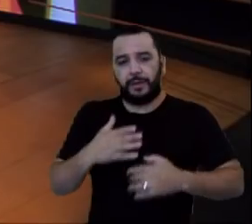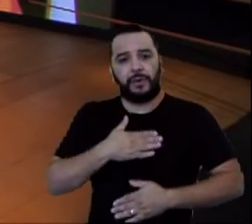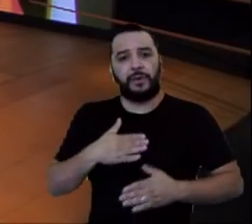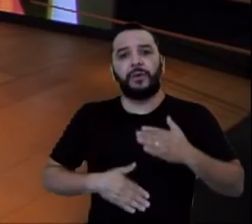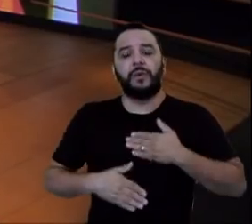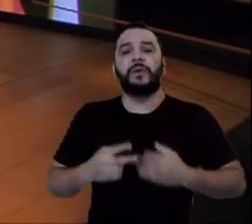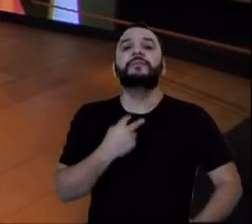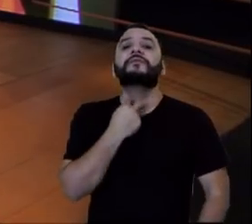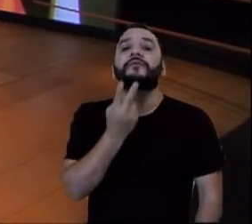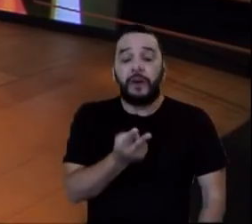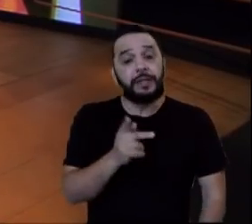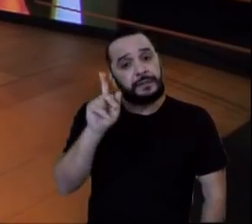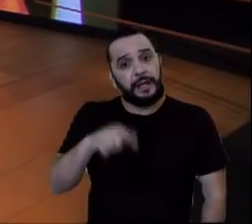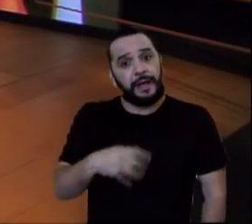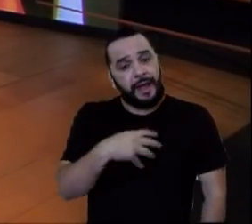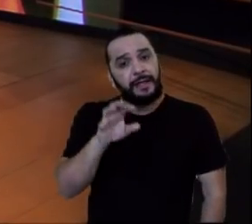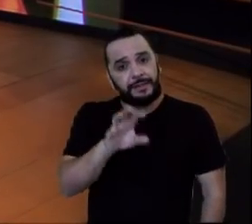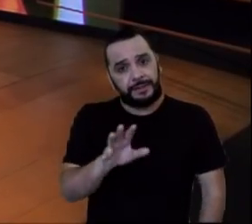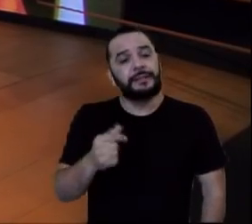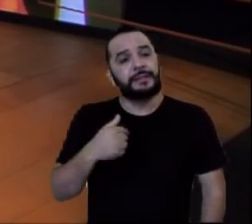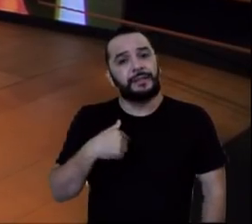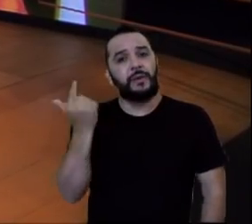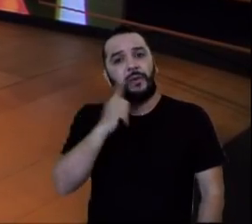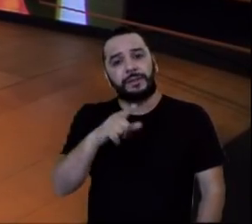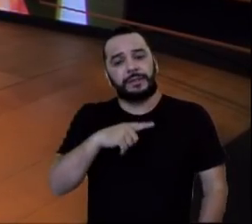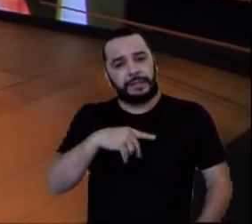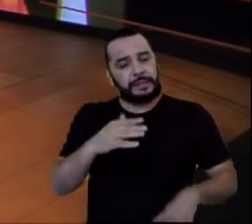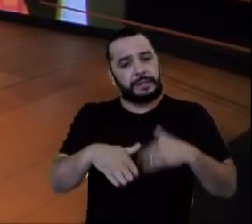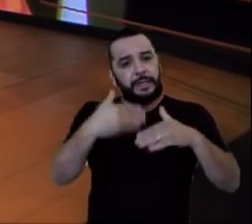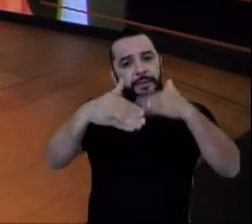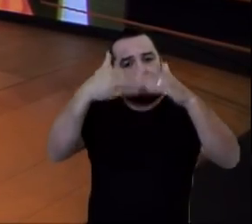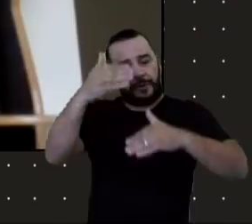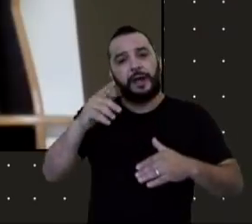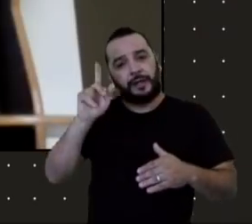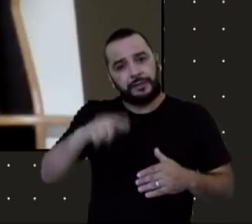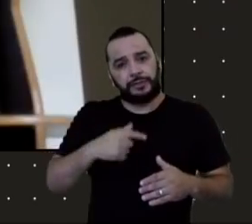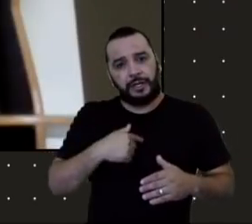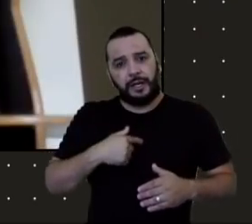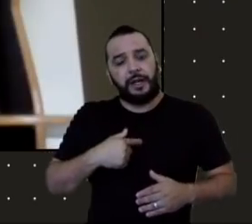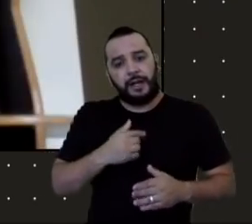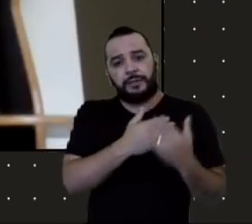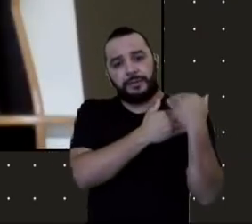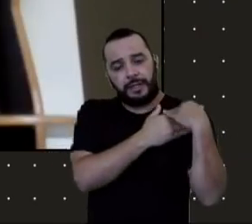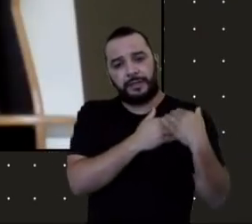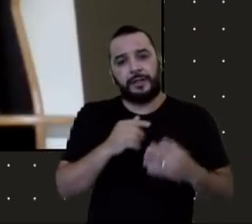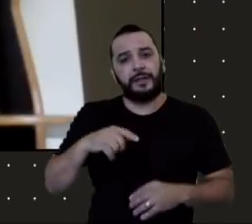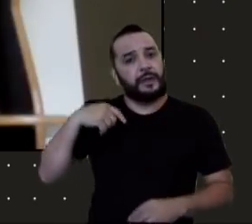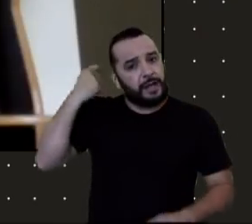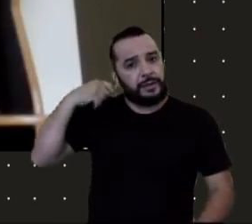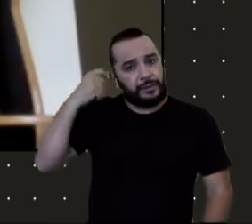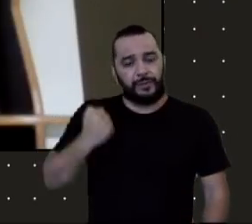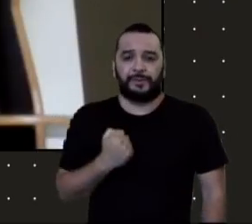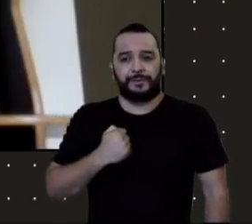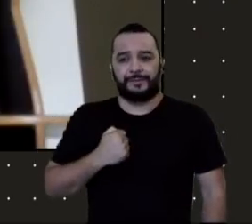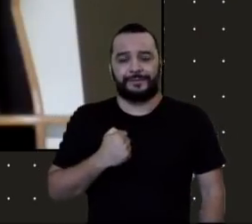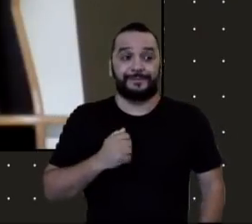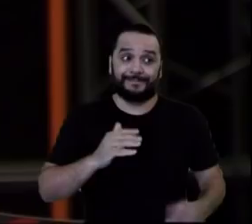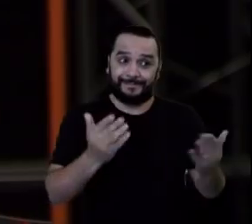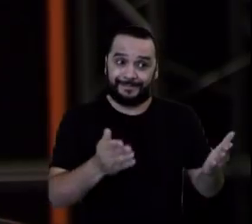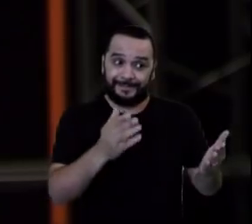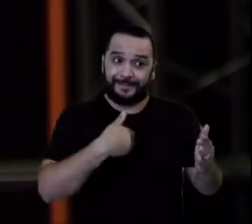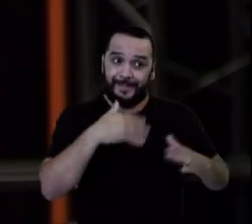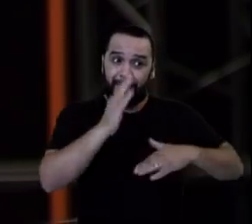pelas mãos, se comunicar com todo o espaço através das mãos, a doação e recepção vem através das mãos. Então, todos